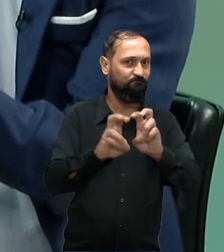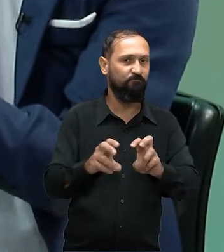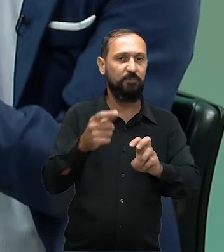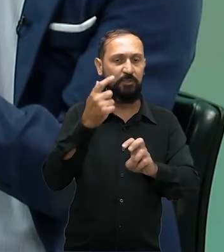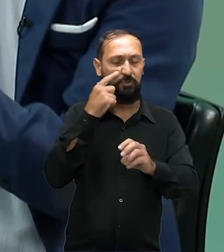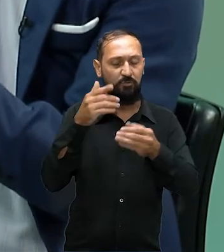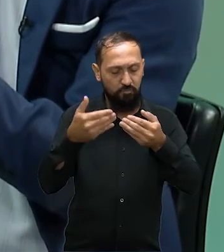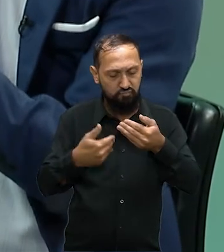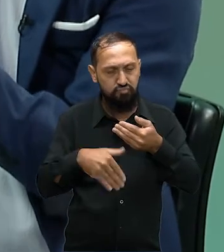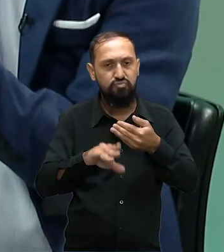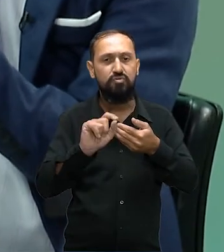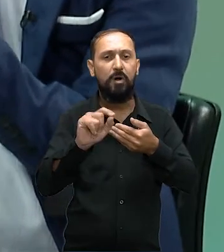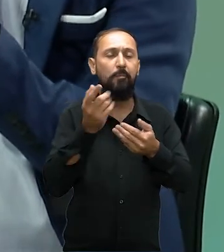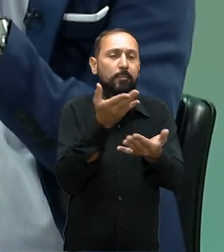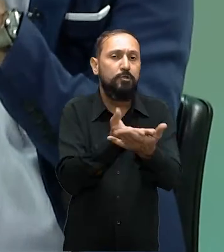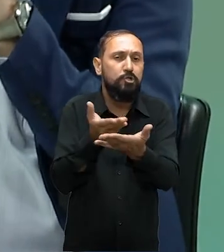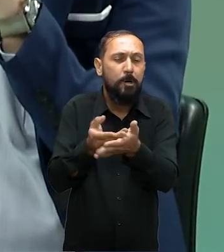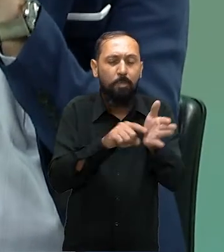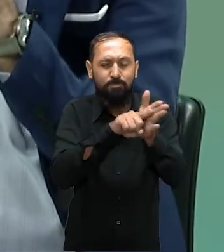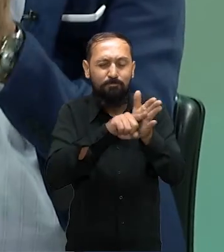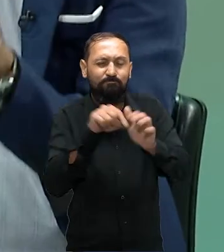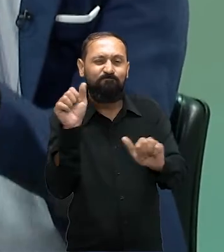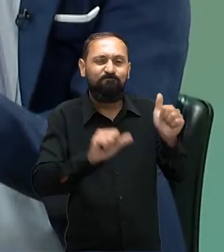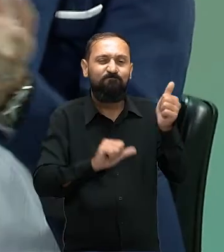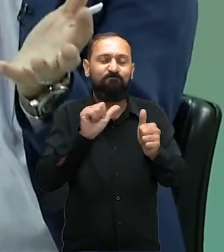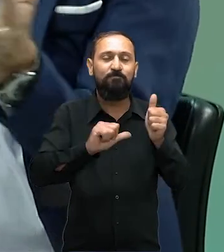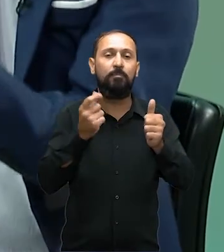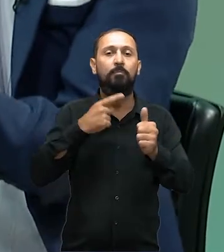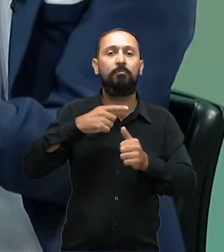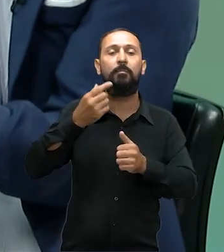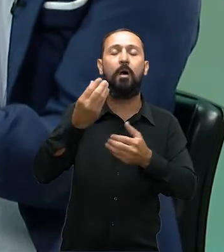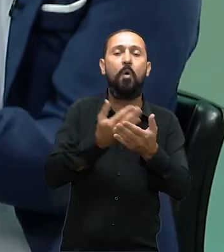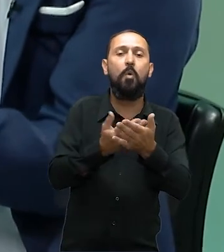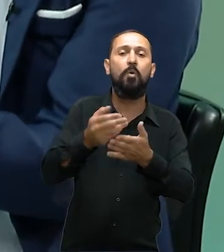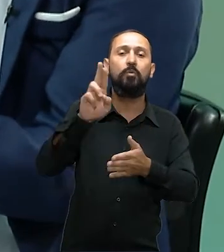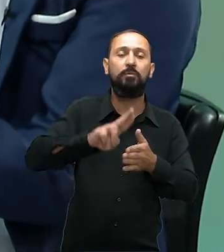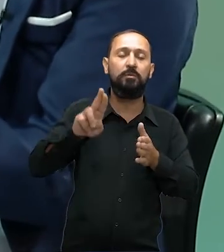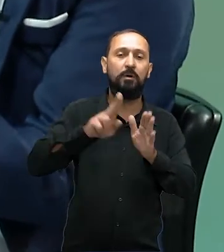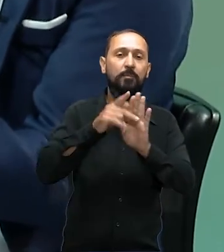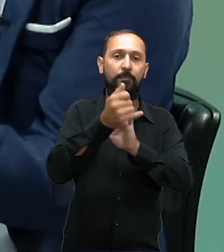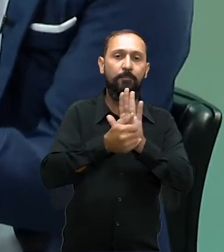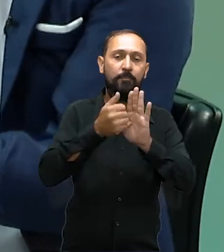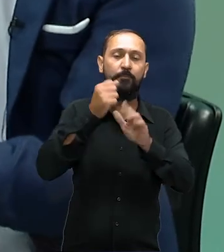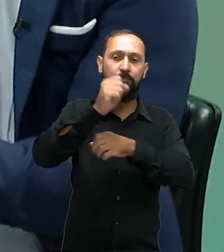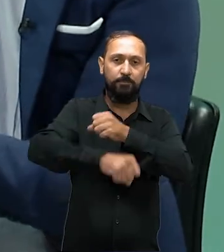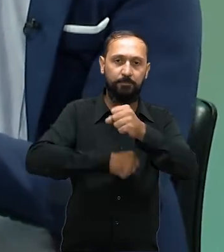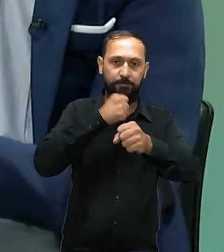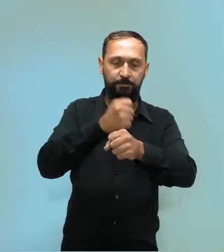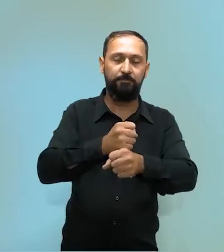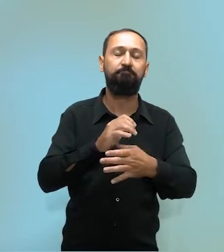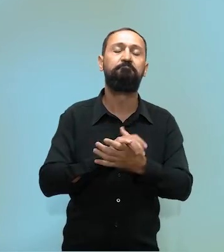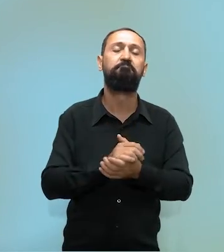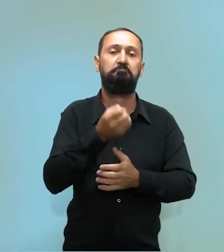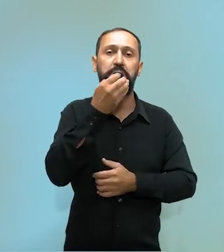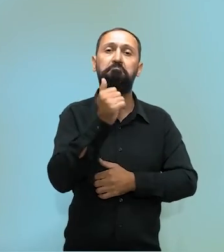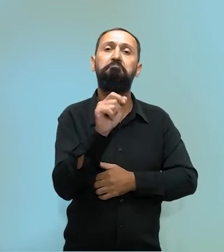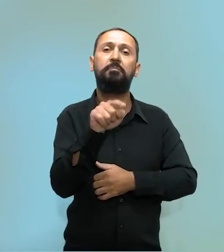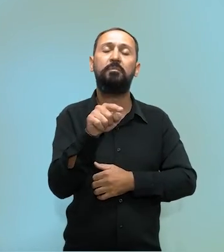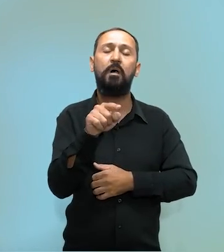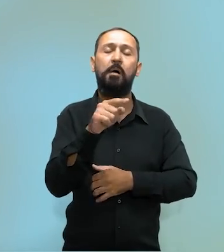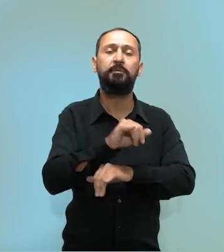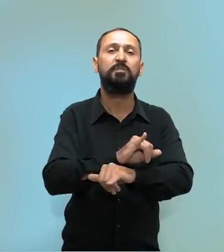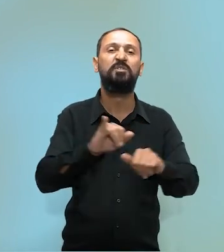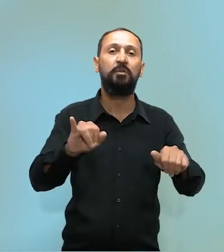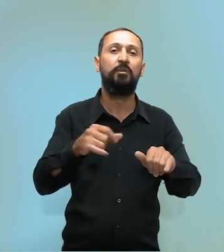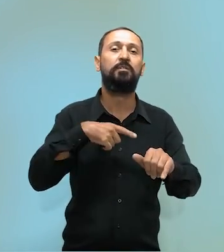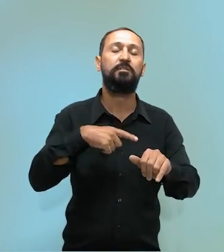um programa que a gente vai lançar ainda, nós estamos em estudo, em análise de como fazer esse projeto funcionar para o próximo ano. Muito bem,